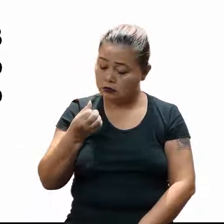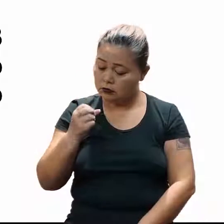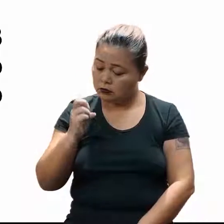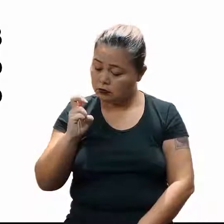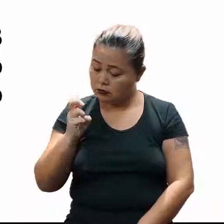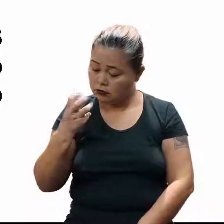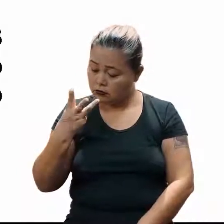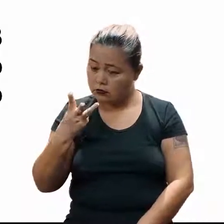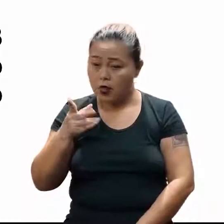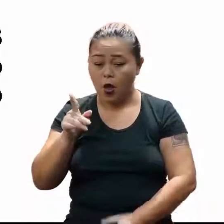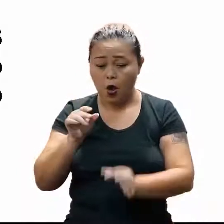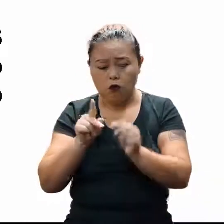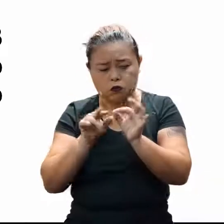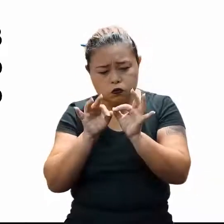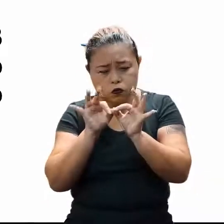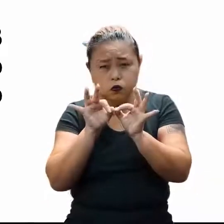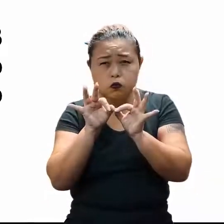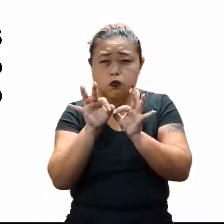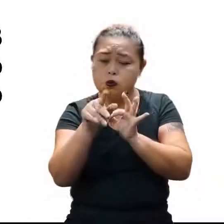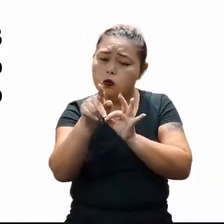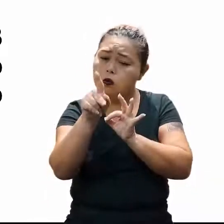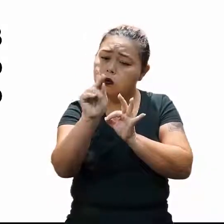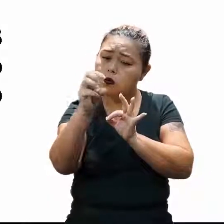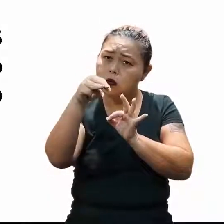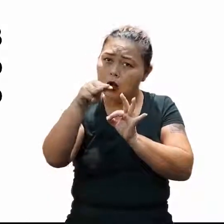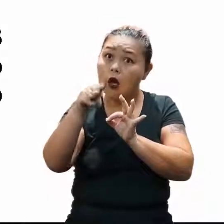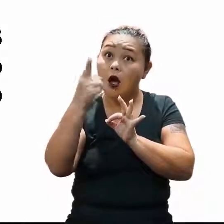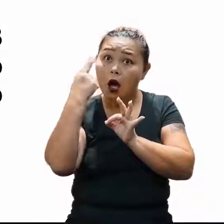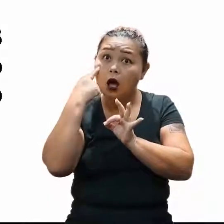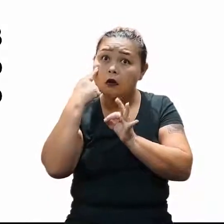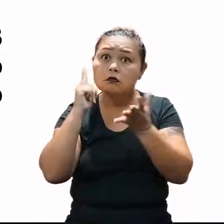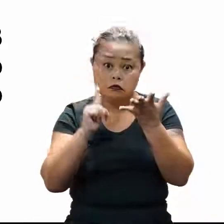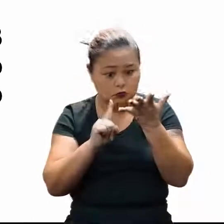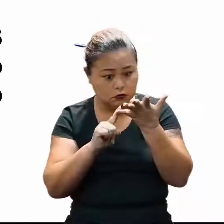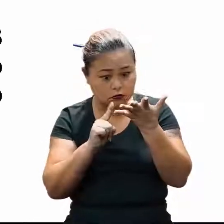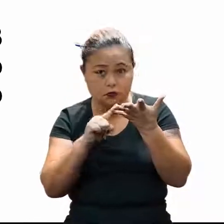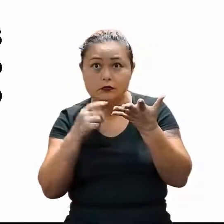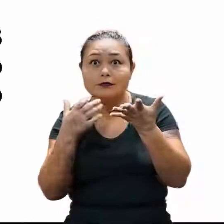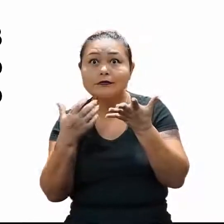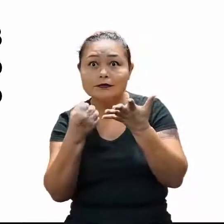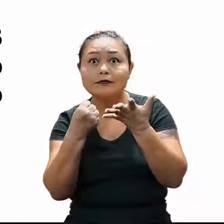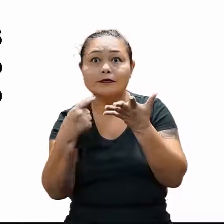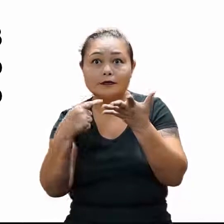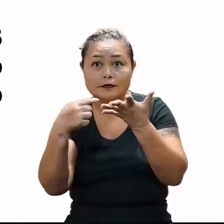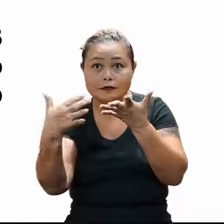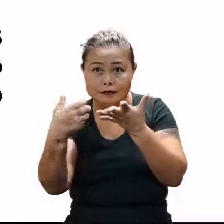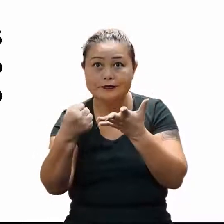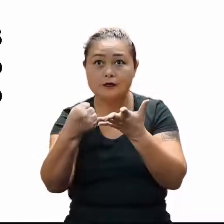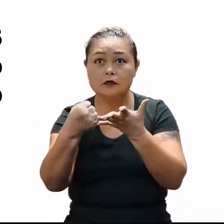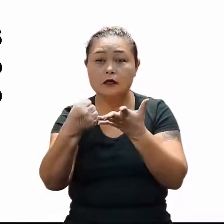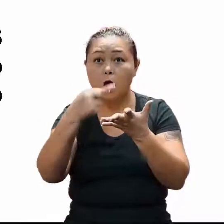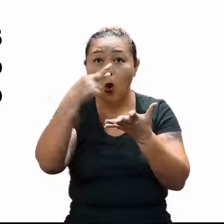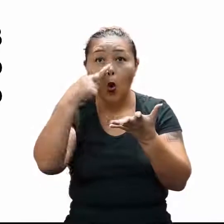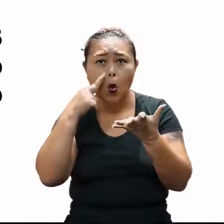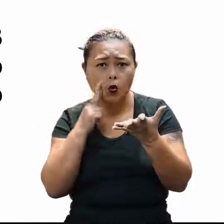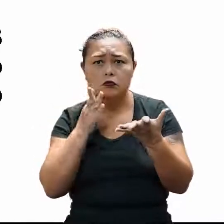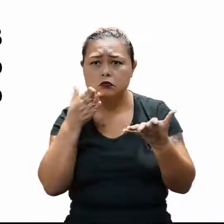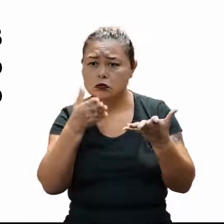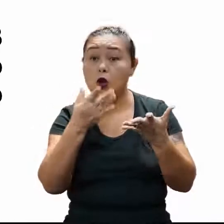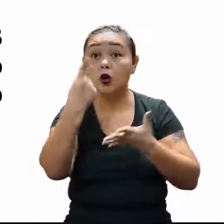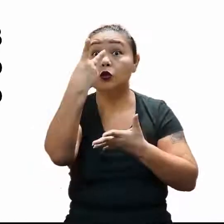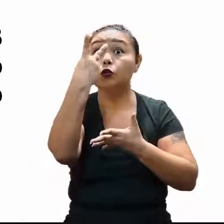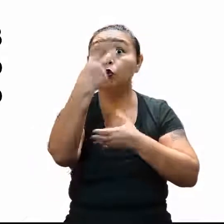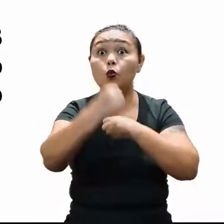1.653 quilômetros. Vocês já estão computando aí quanto o Rondon já andou em 2